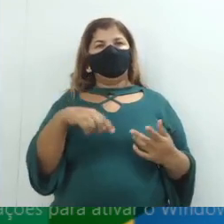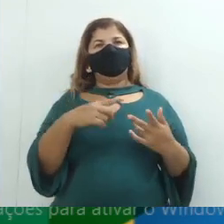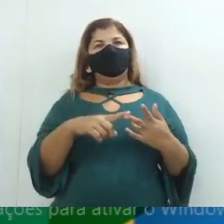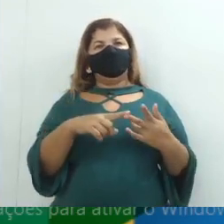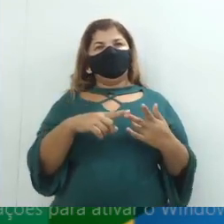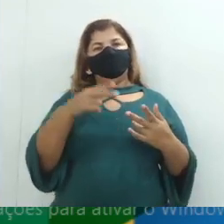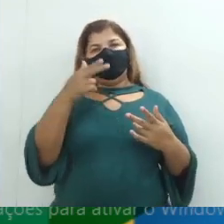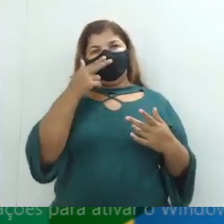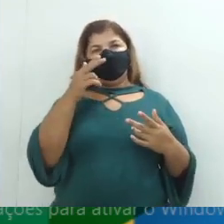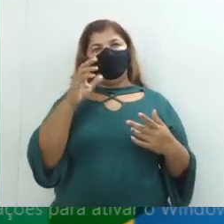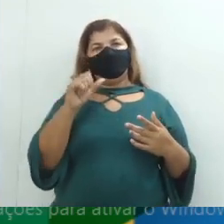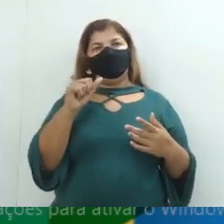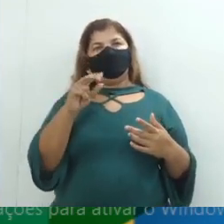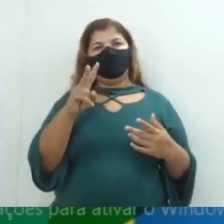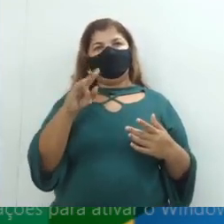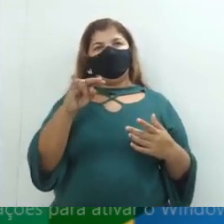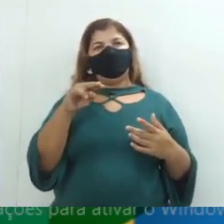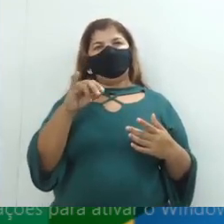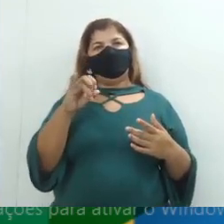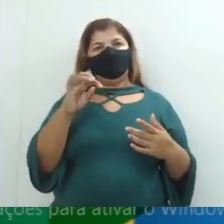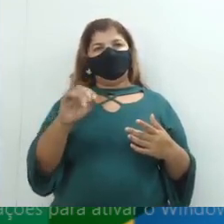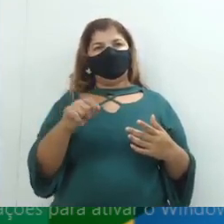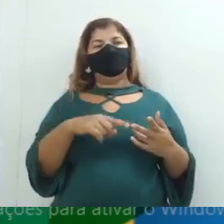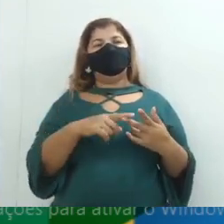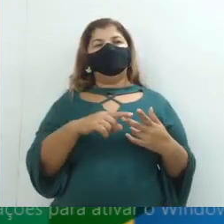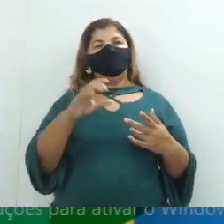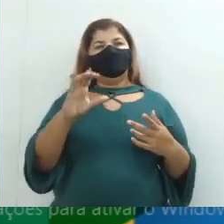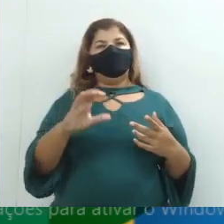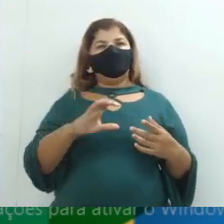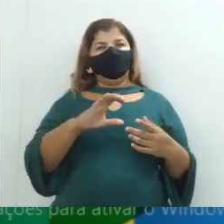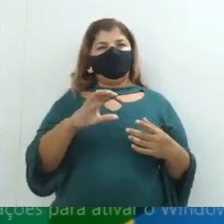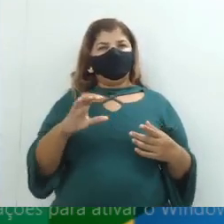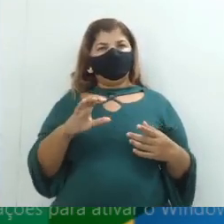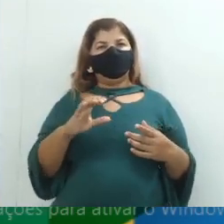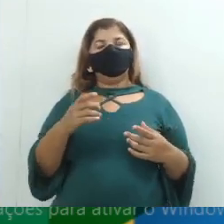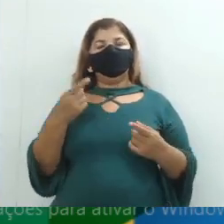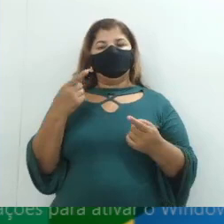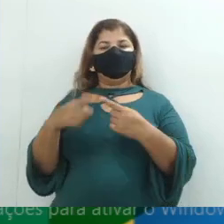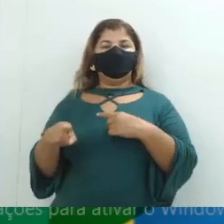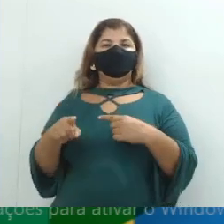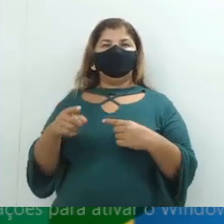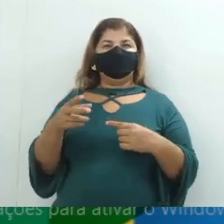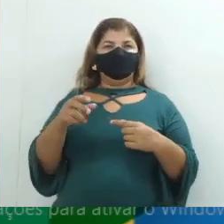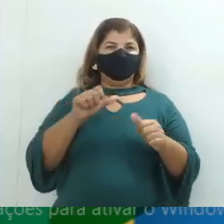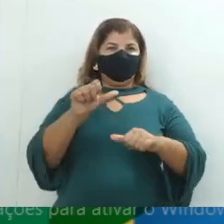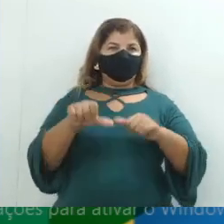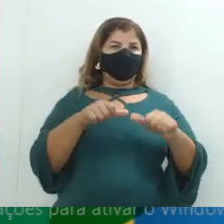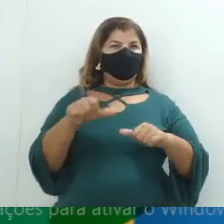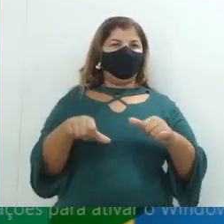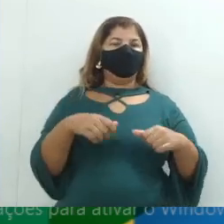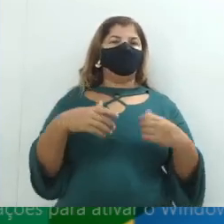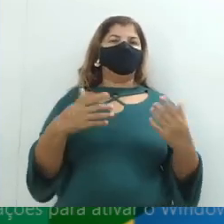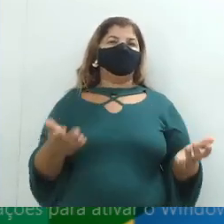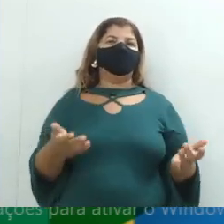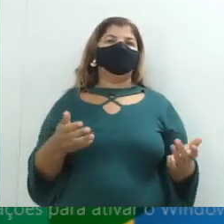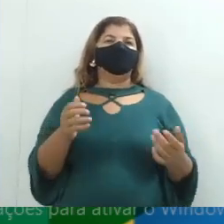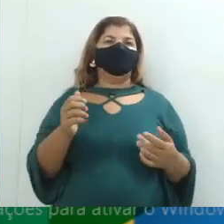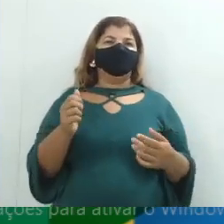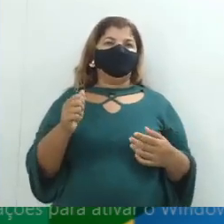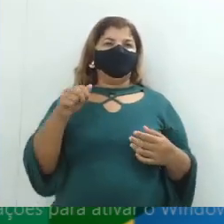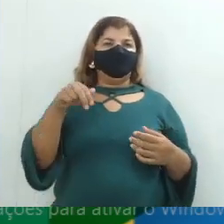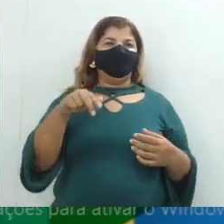Letra C, protestantismo calvinista. Letra D, catolicismo da Contra-Reforma. Ou letra